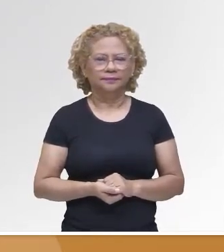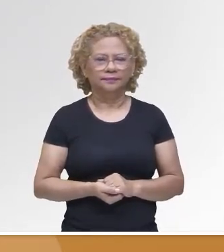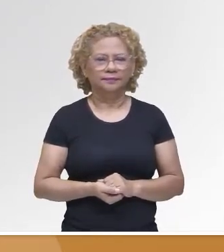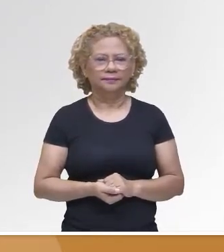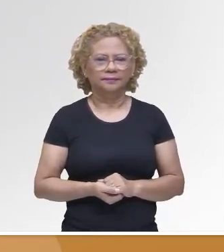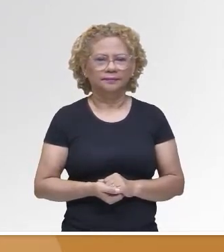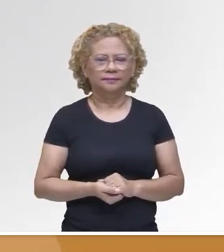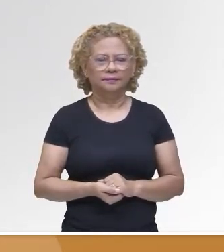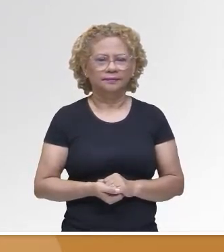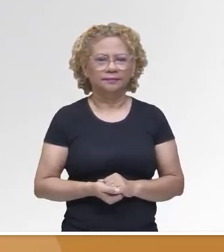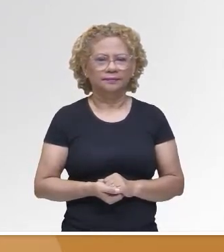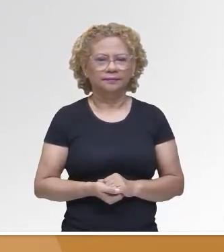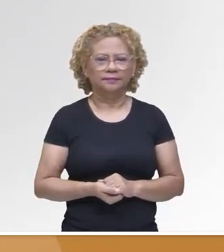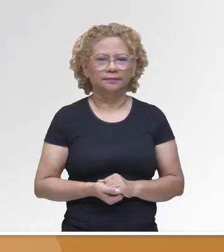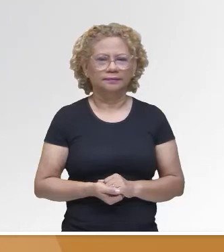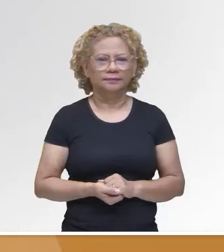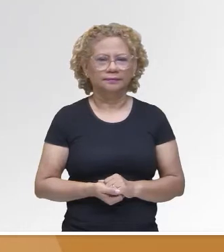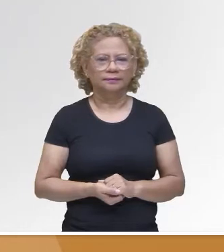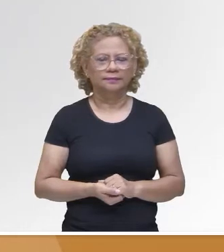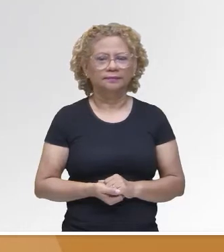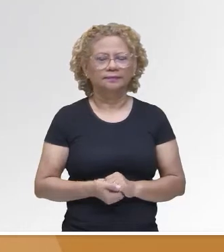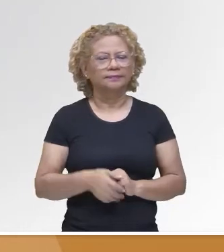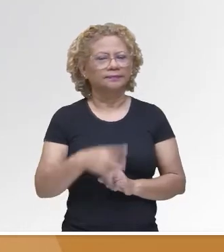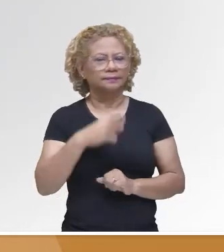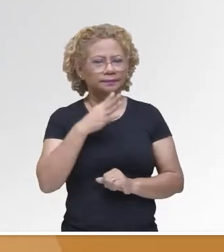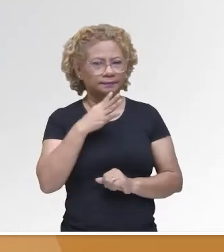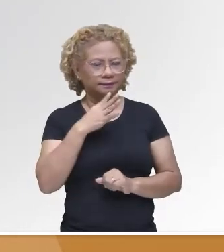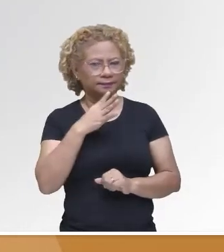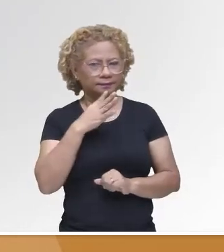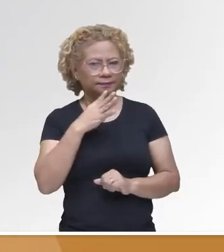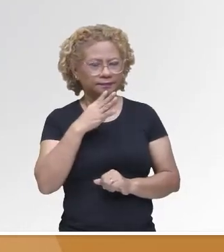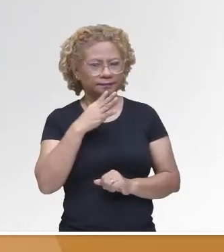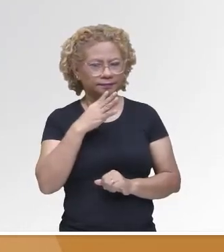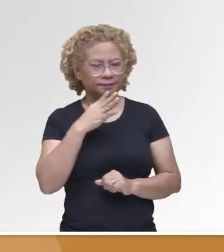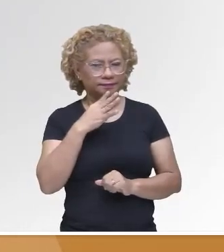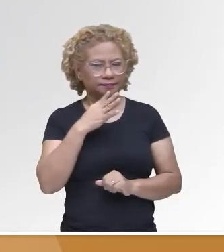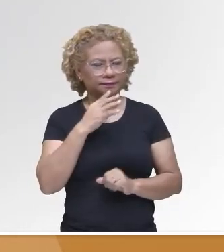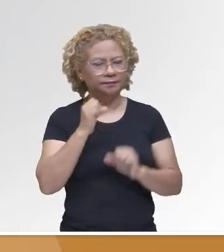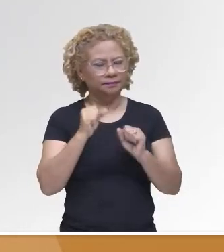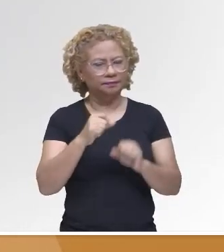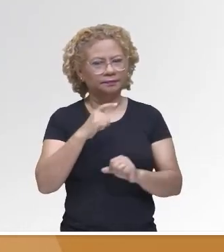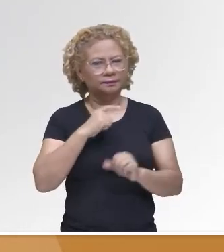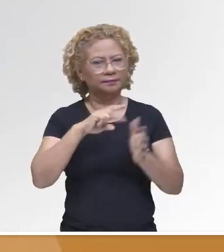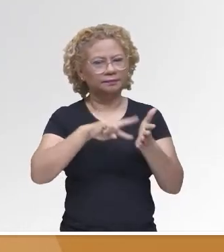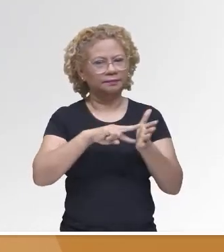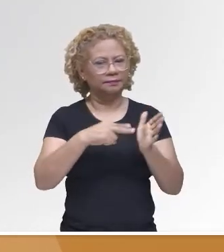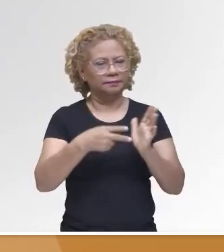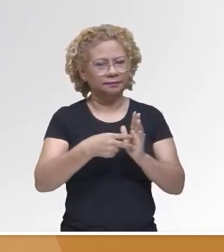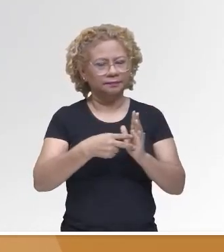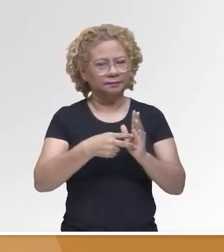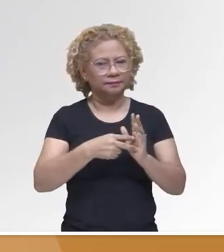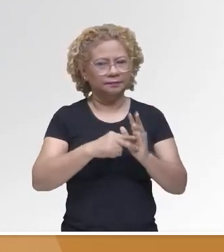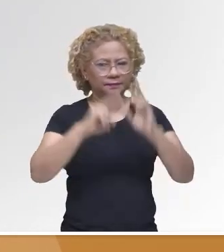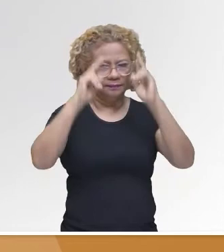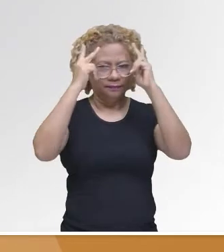Esse conhecimento, ele pode ter várias representações para a humanidade, né?